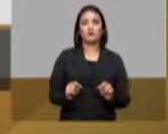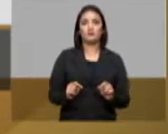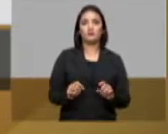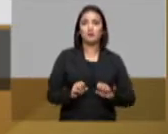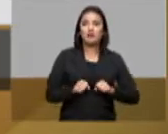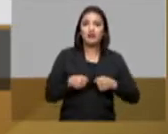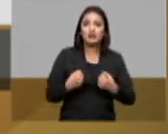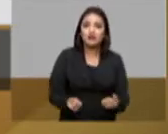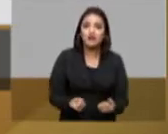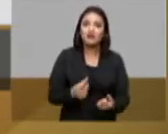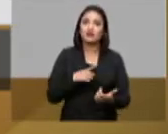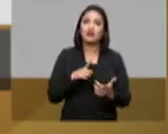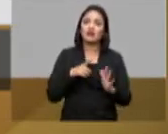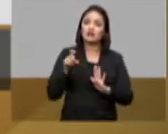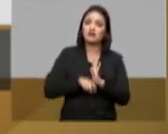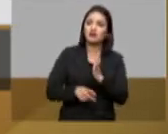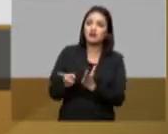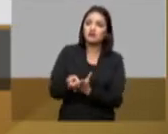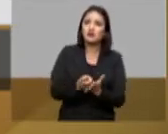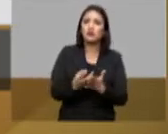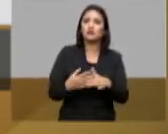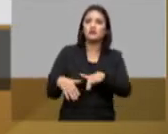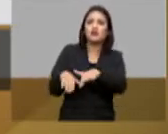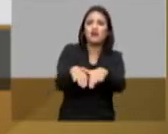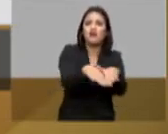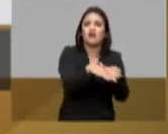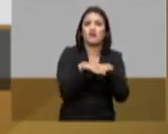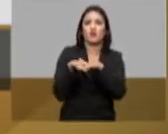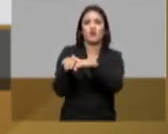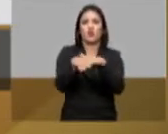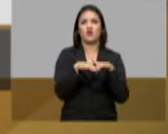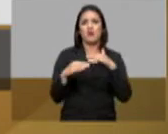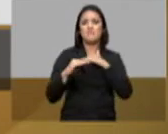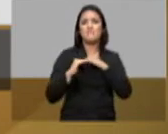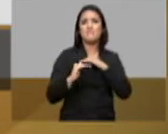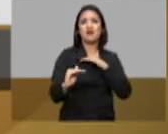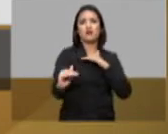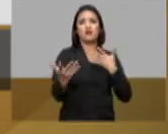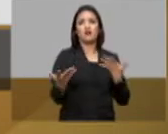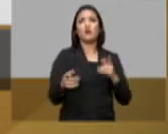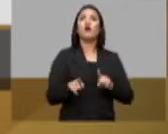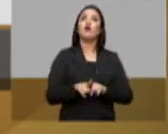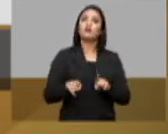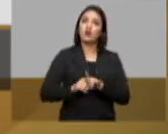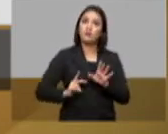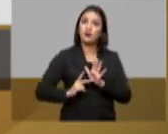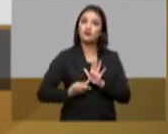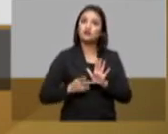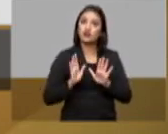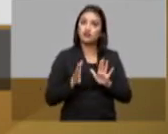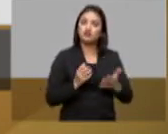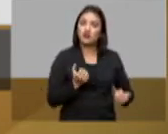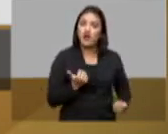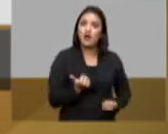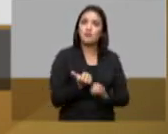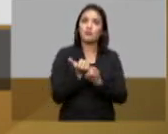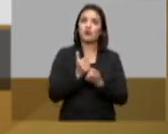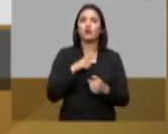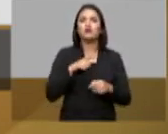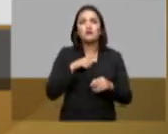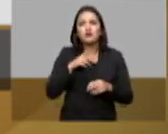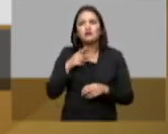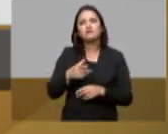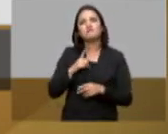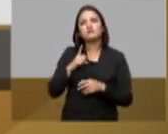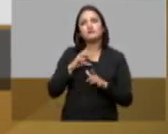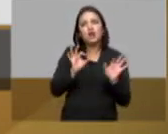da uniformidade do recolhimento do tributo, dos tributos em geral. Inclusive, o Sindicom ele apoiou e vem acompanhando muito de